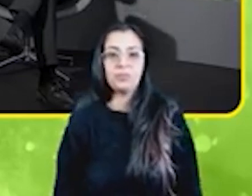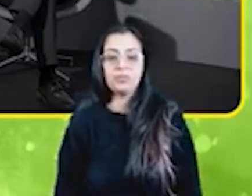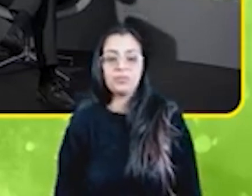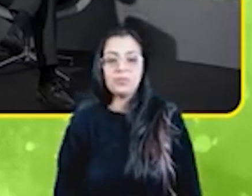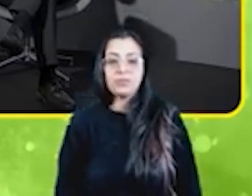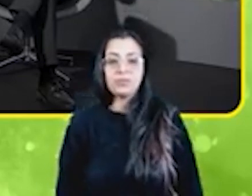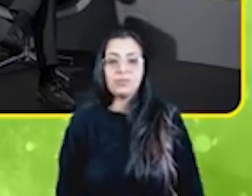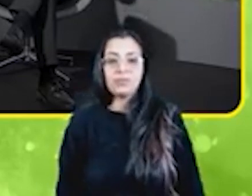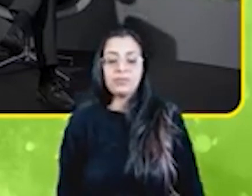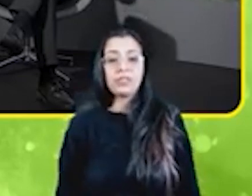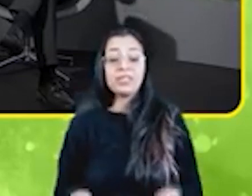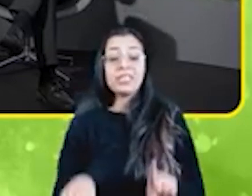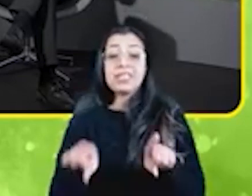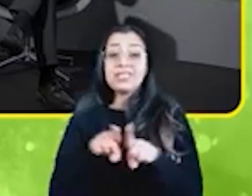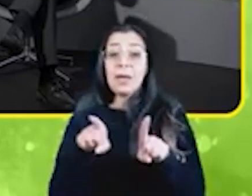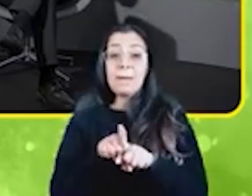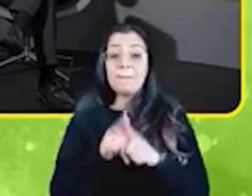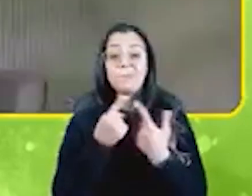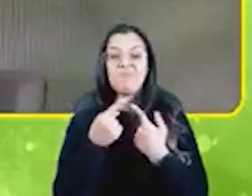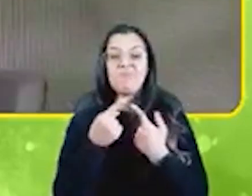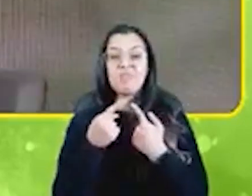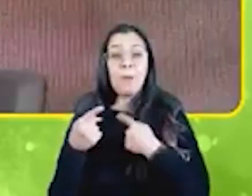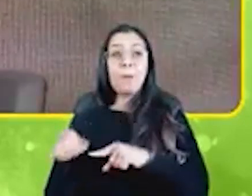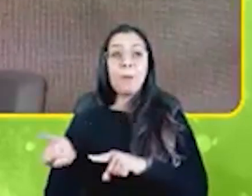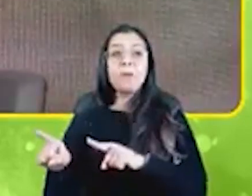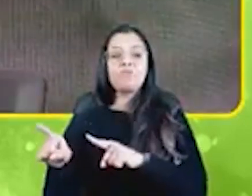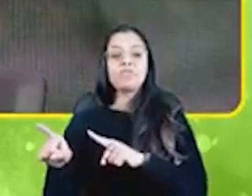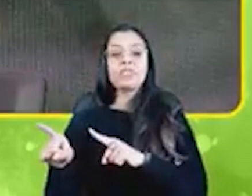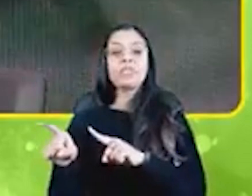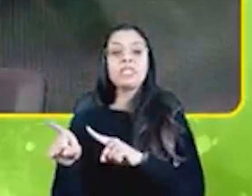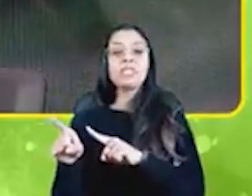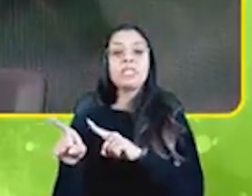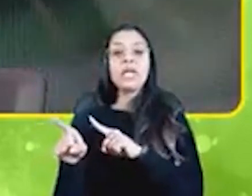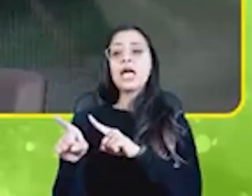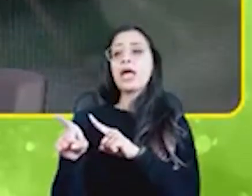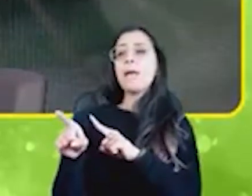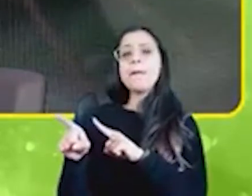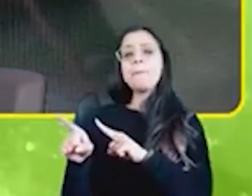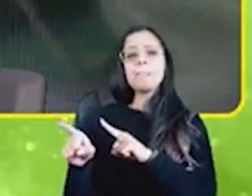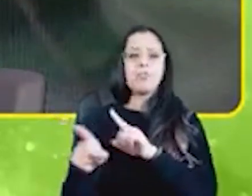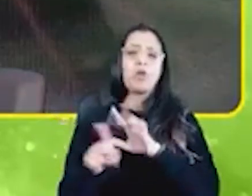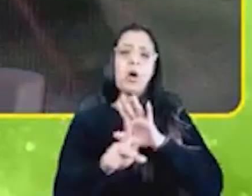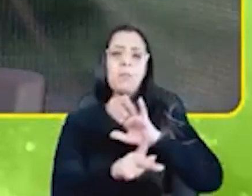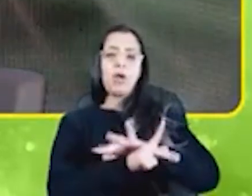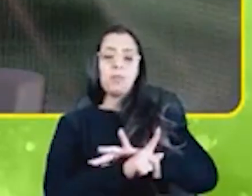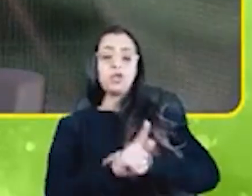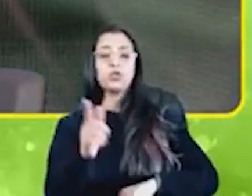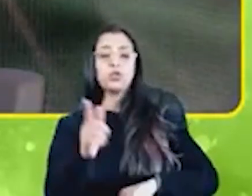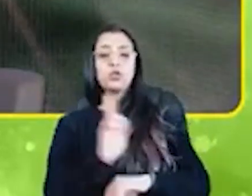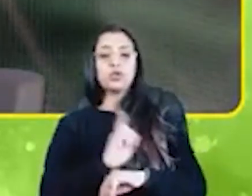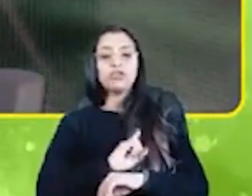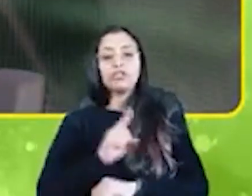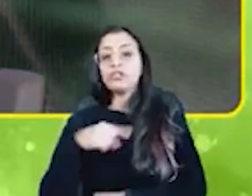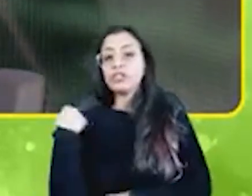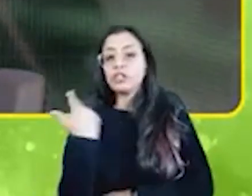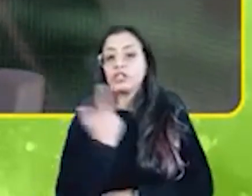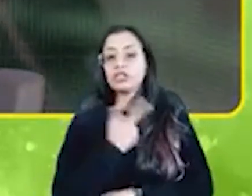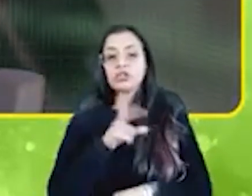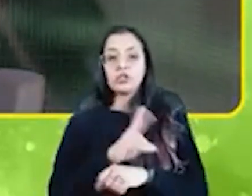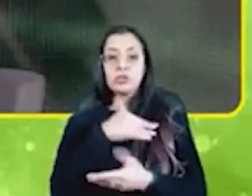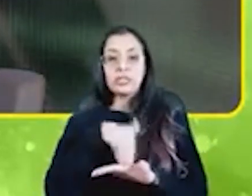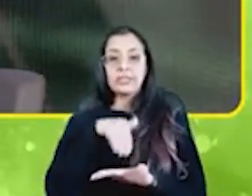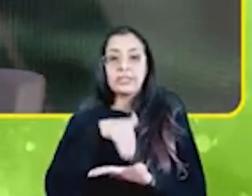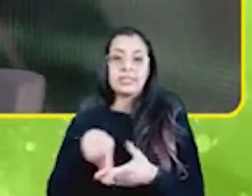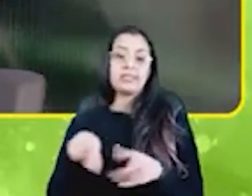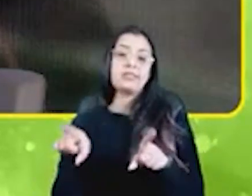é Esse é um escova que trabalho que está locado no âmbito do Governo na nossa secretaria combate à desertificação